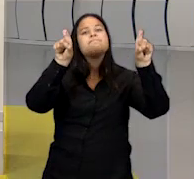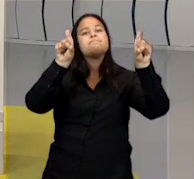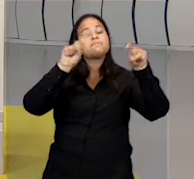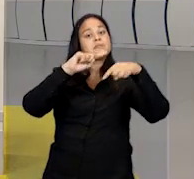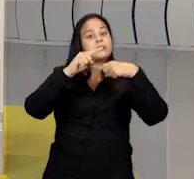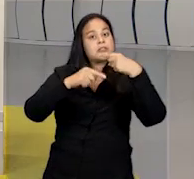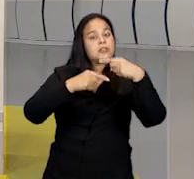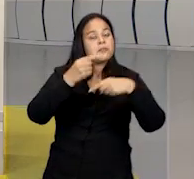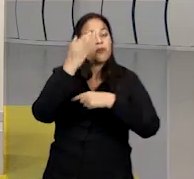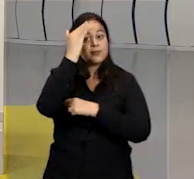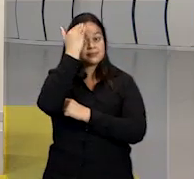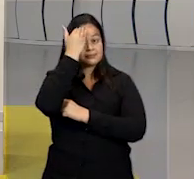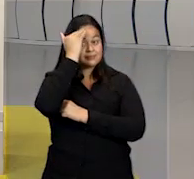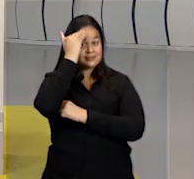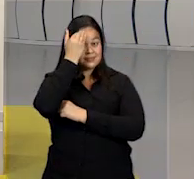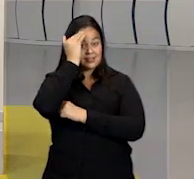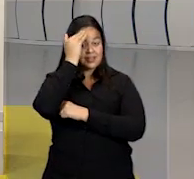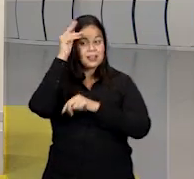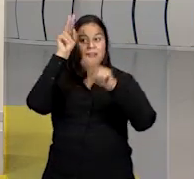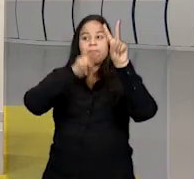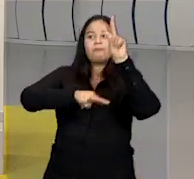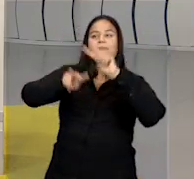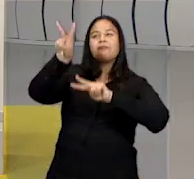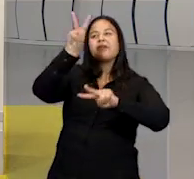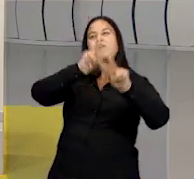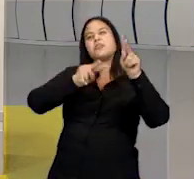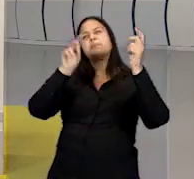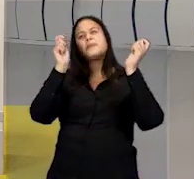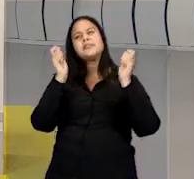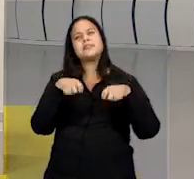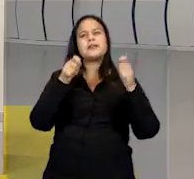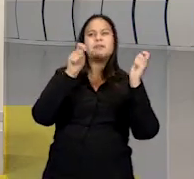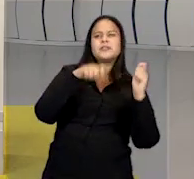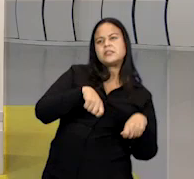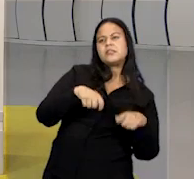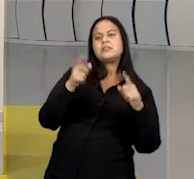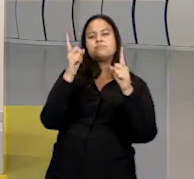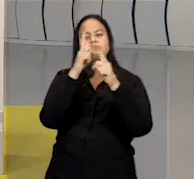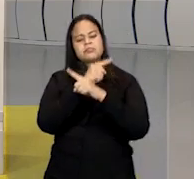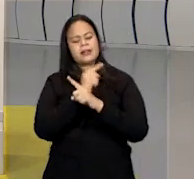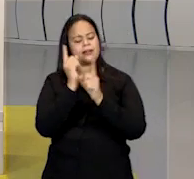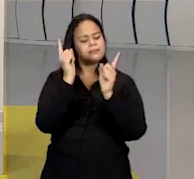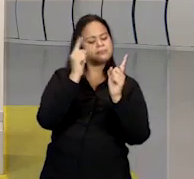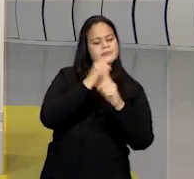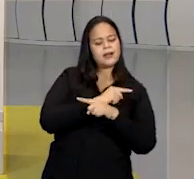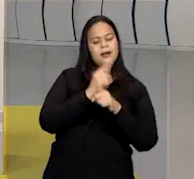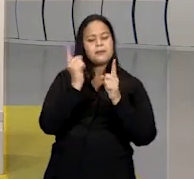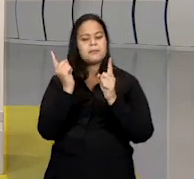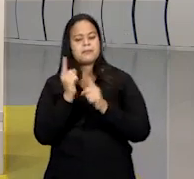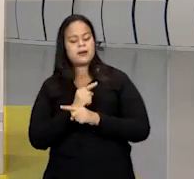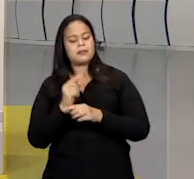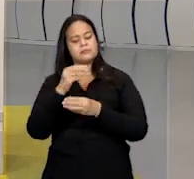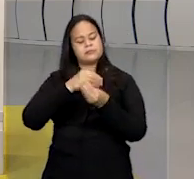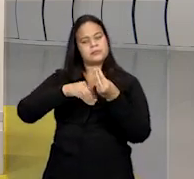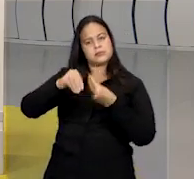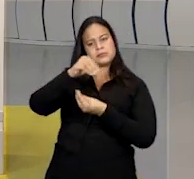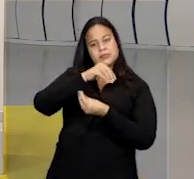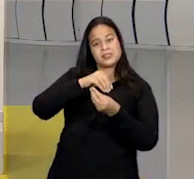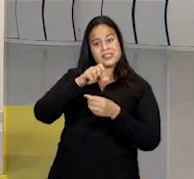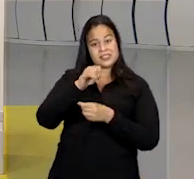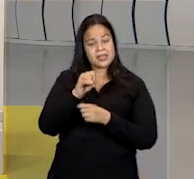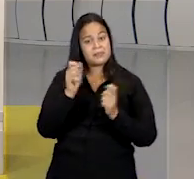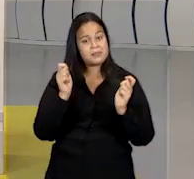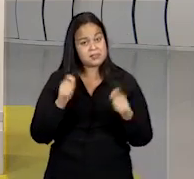Após interpretar, veja se será necessário inverter alguma das reações intermediárias. Se for